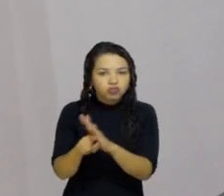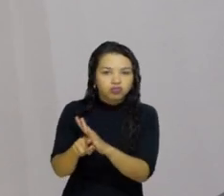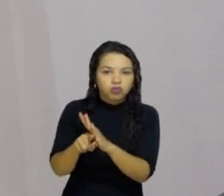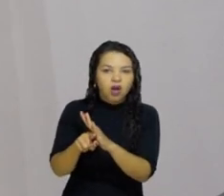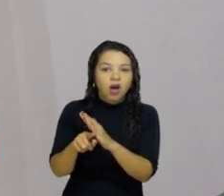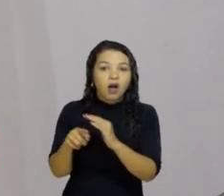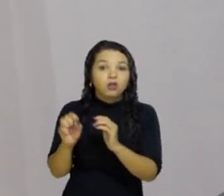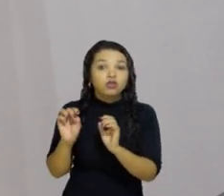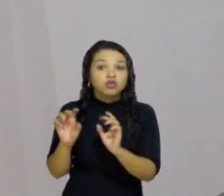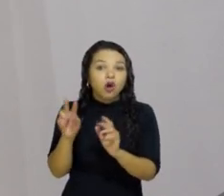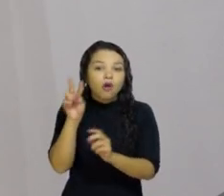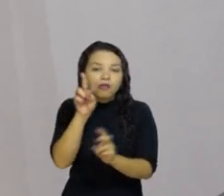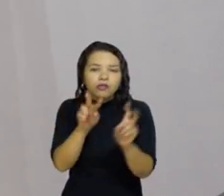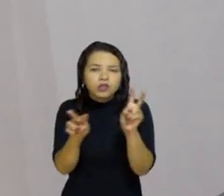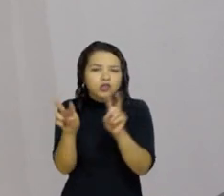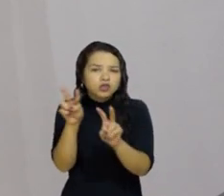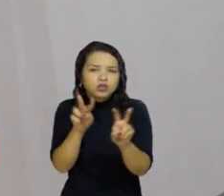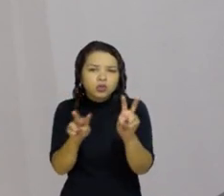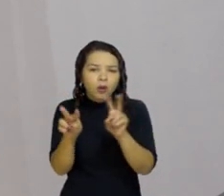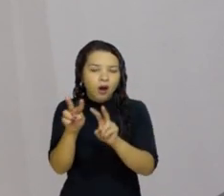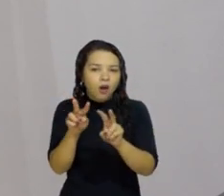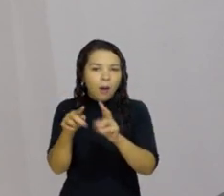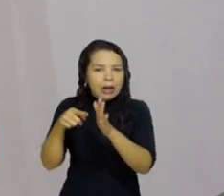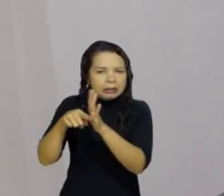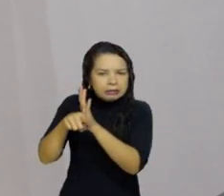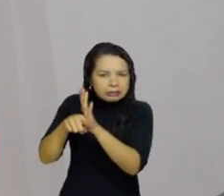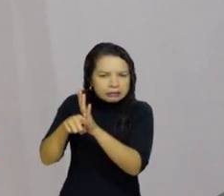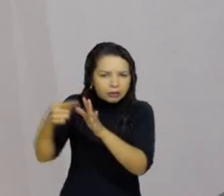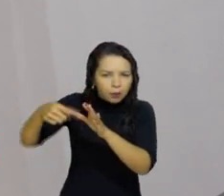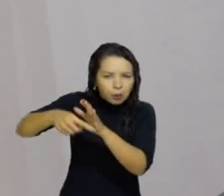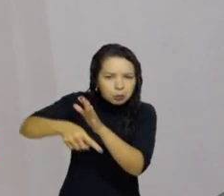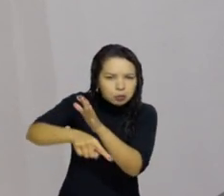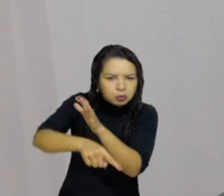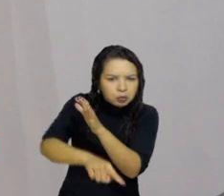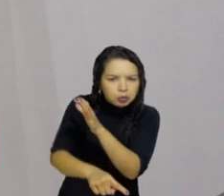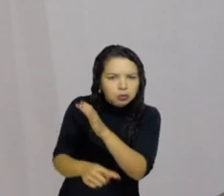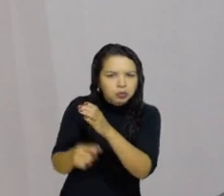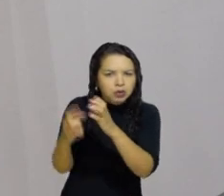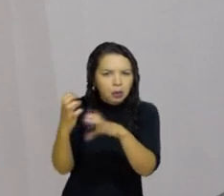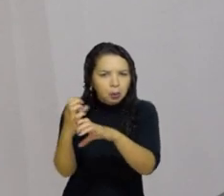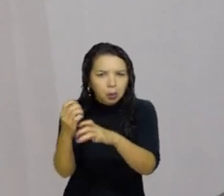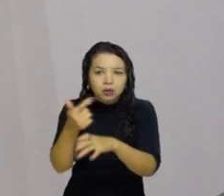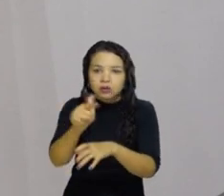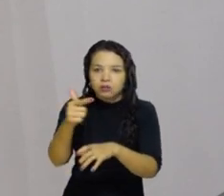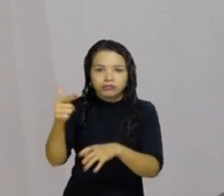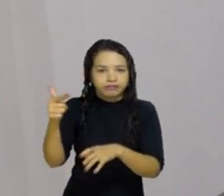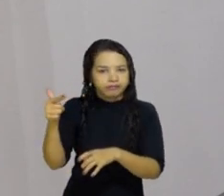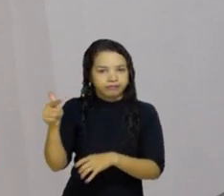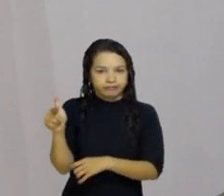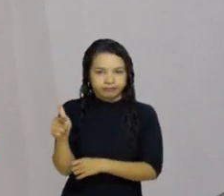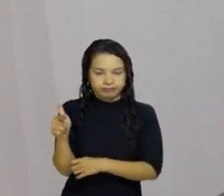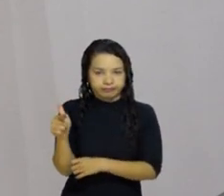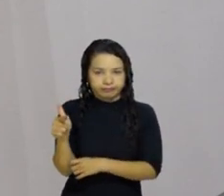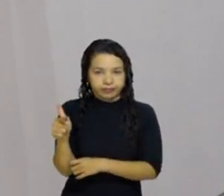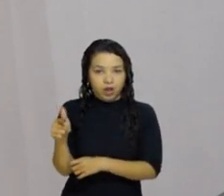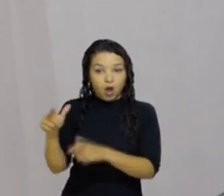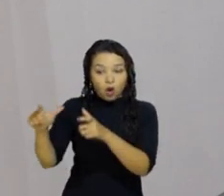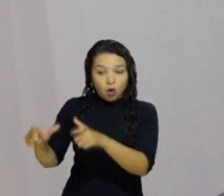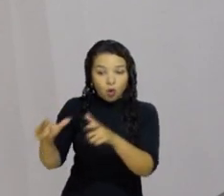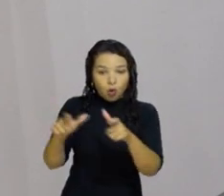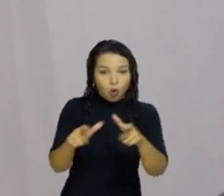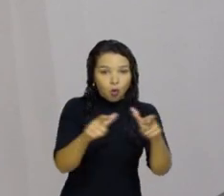precária de se fazer uma avaliação. Dos 27 pontos analisados, 21